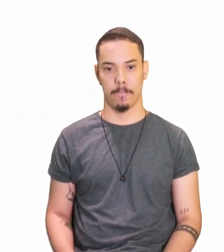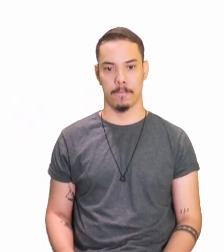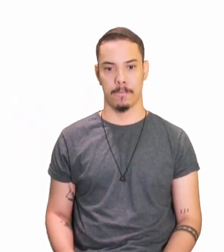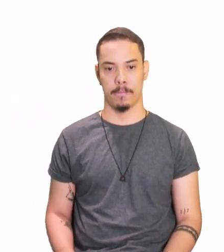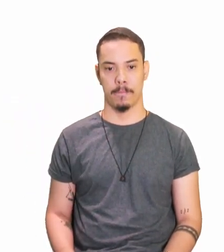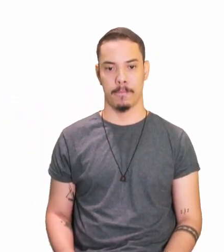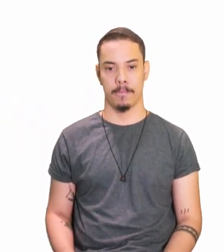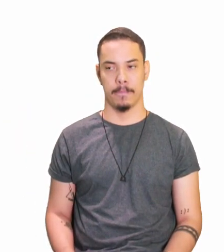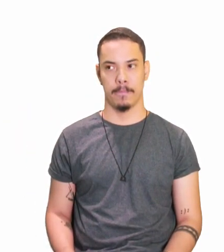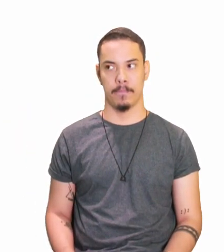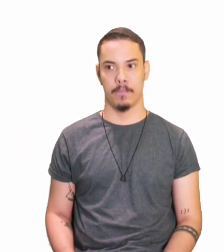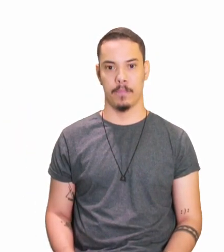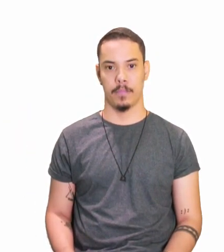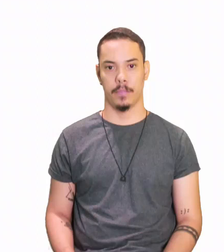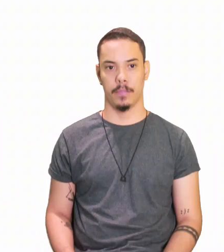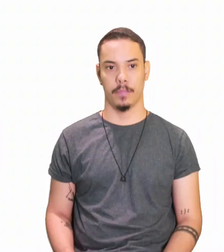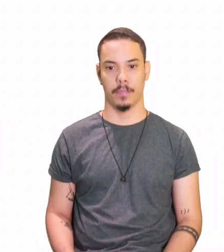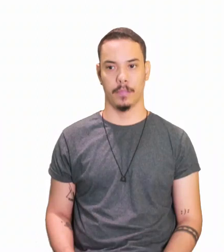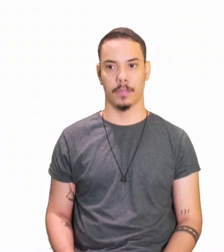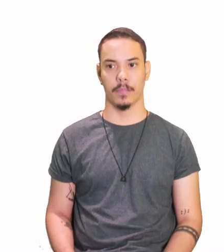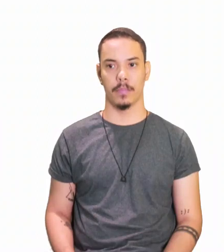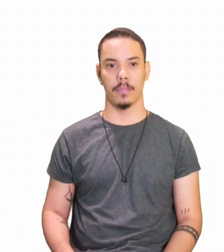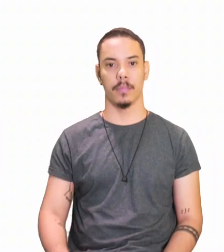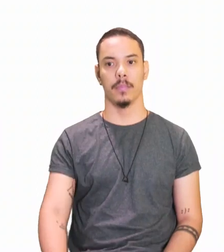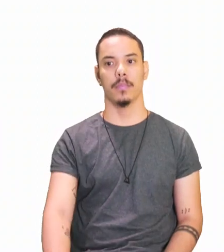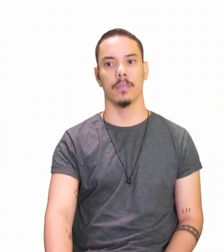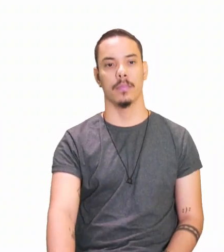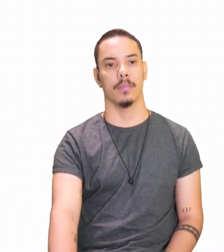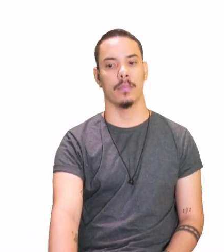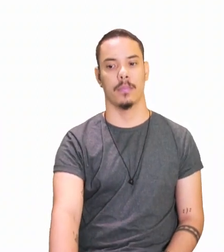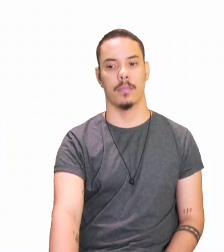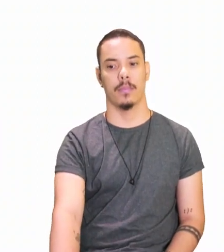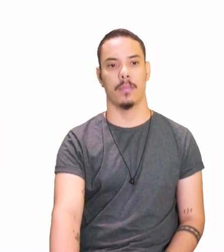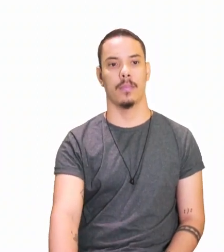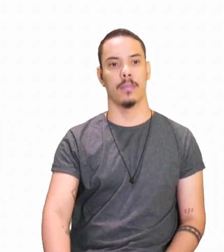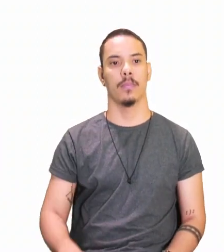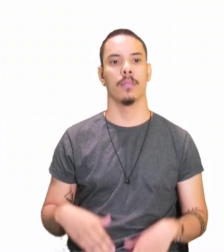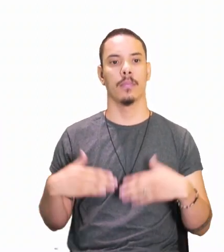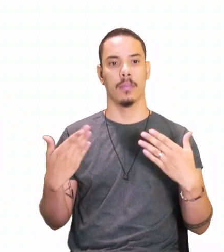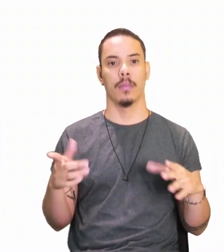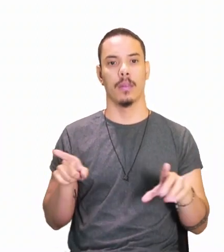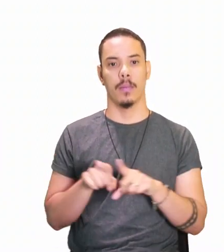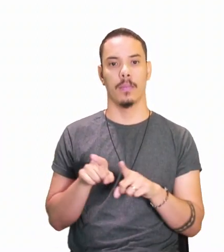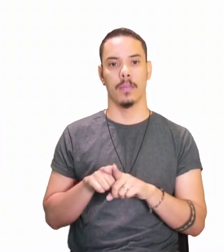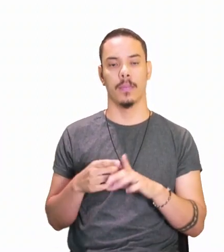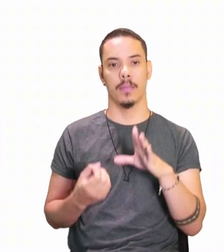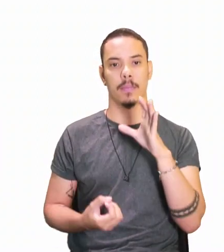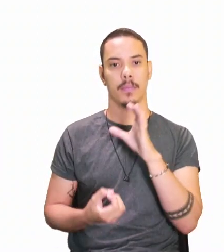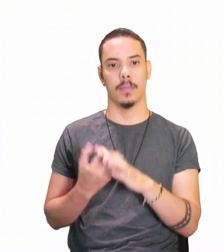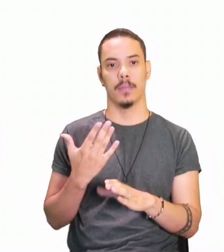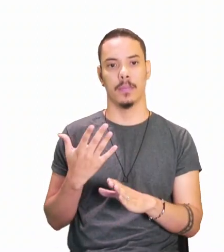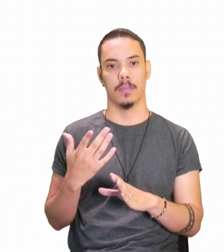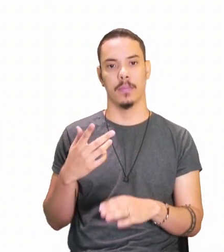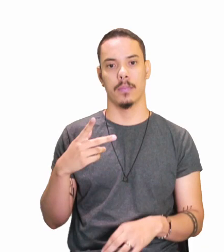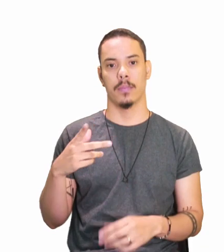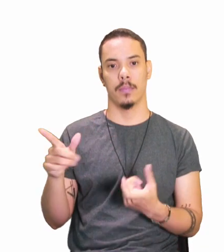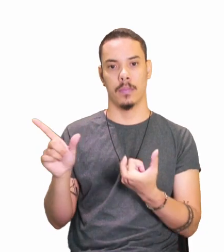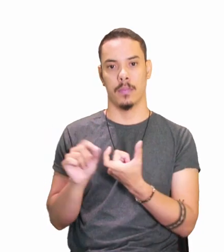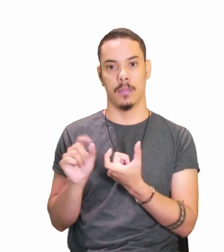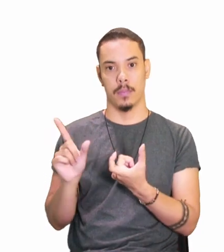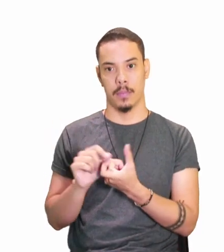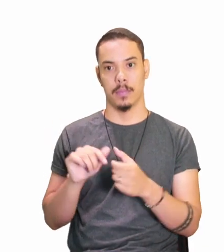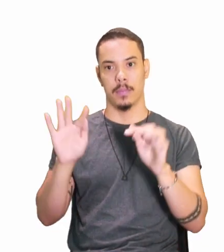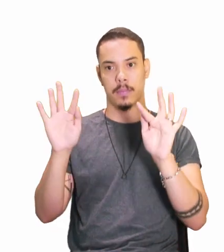super-homem. Mais outra aqui para vocês, quando vai ser usado o hífen. Nas formações em que o